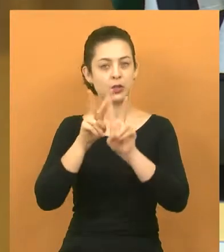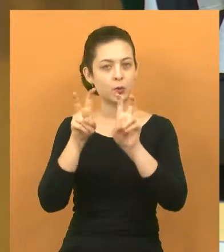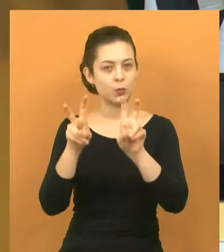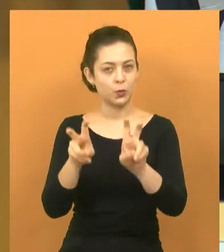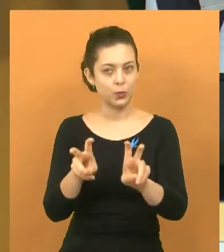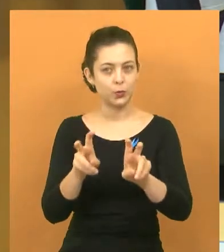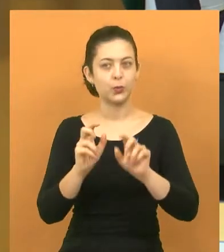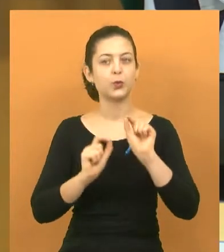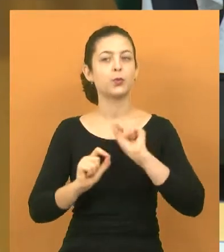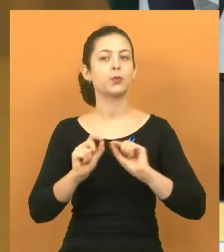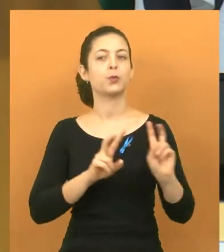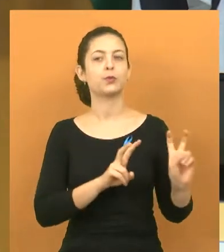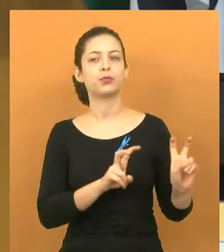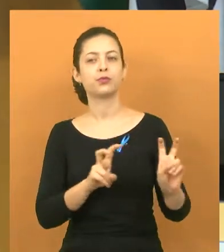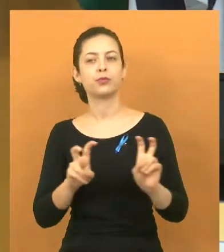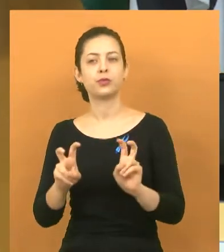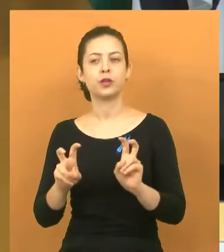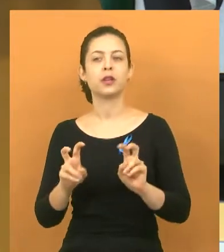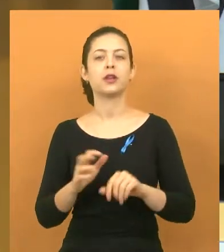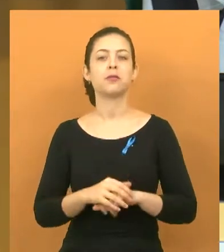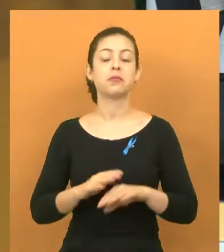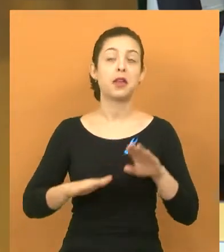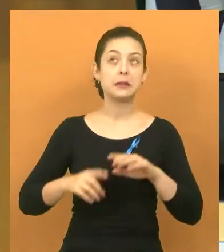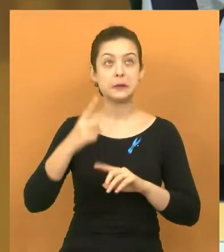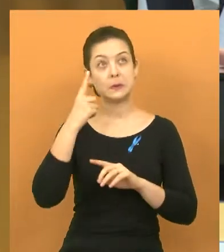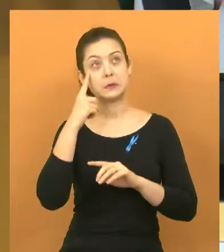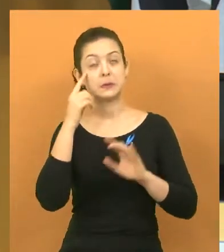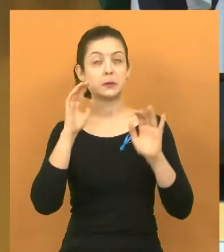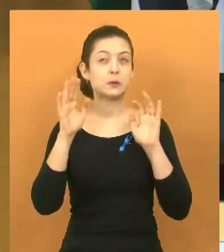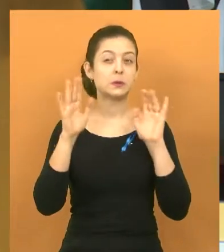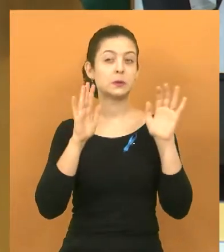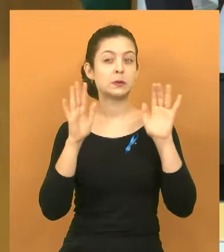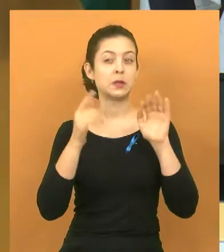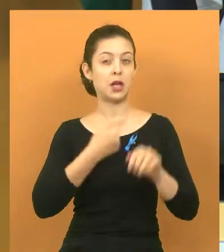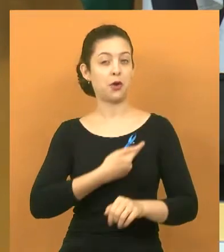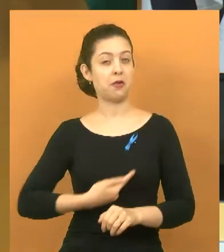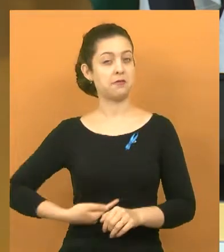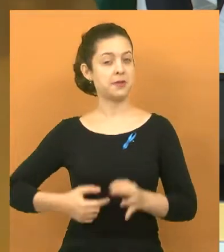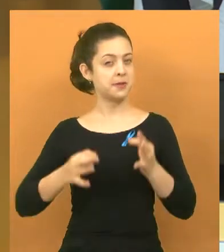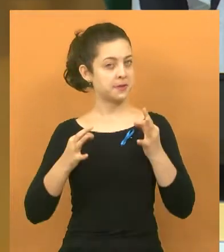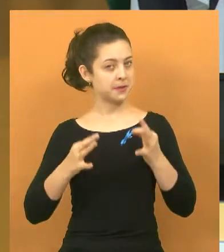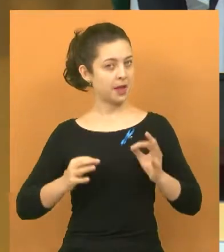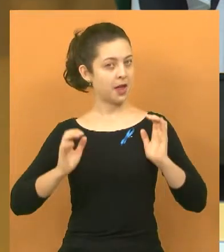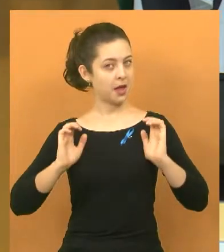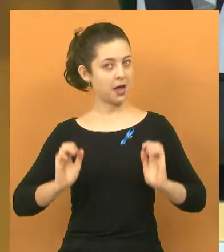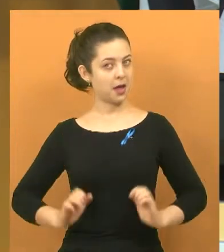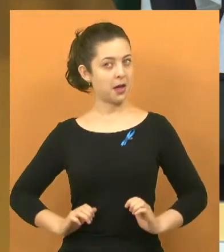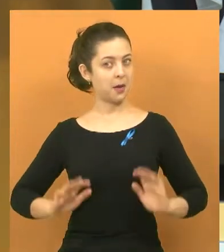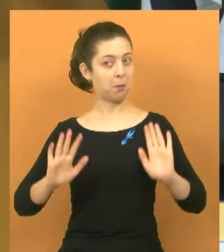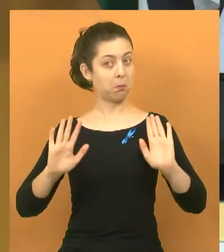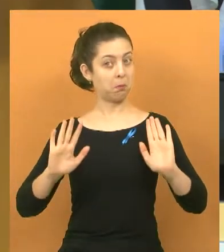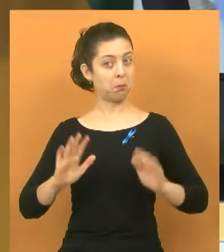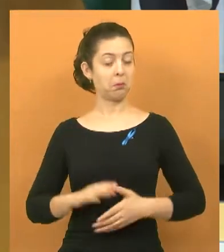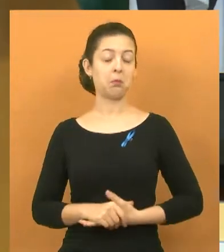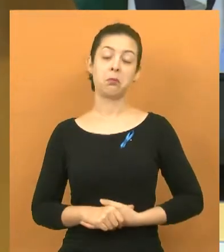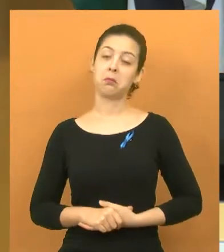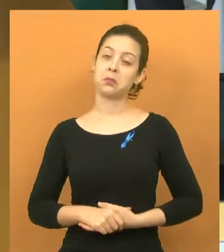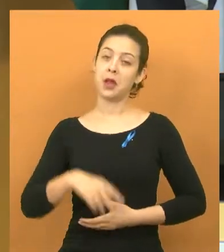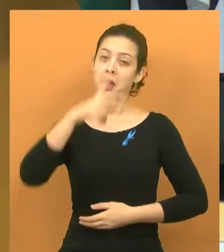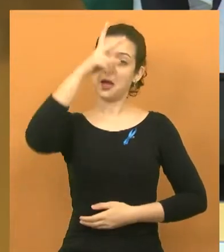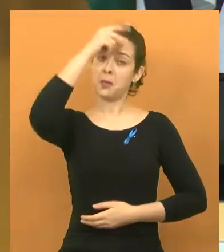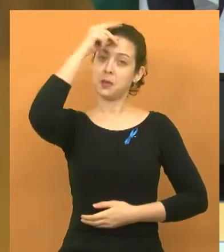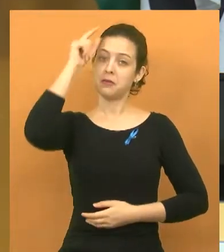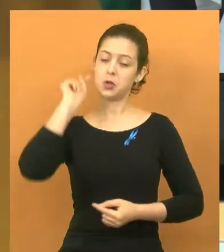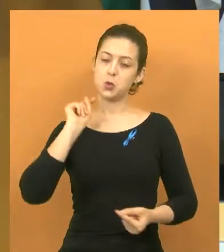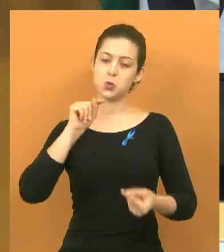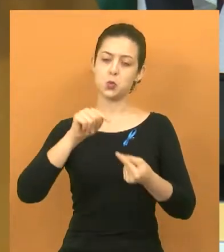né, que faz com que a gente repense. Será que esse governo é tão certo, é tão ético? Eu vi a fala do prefeito, o prefeito foi